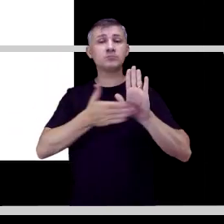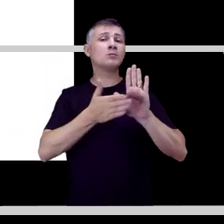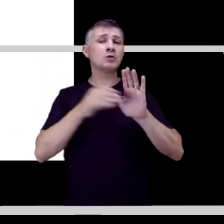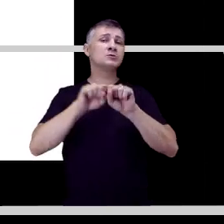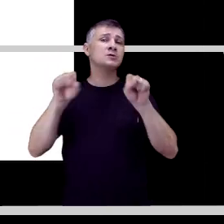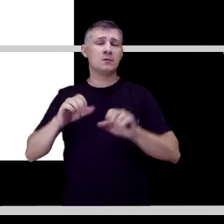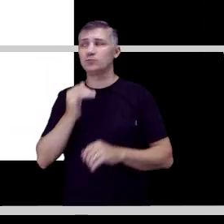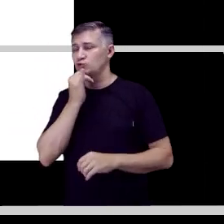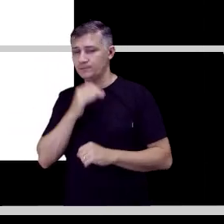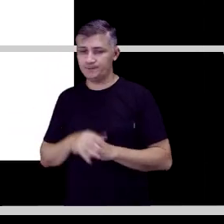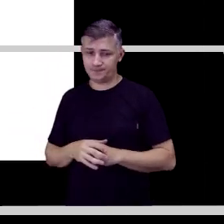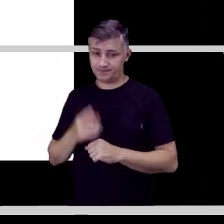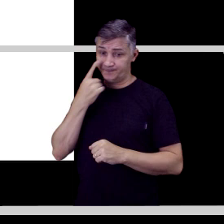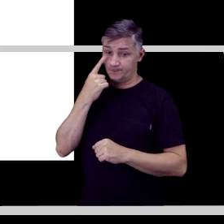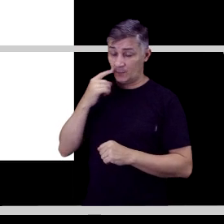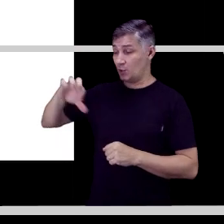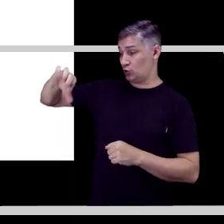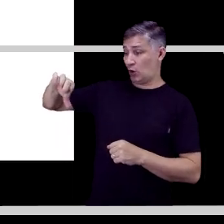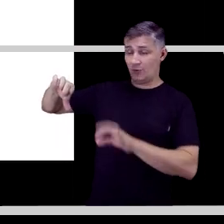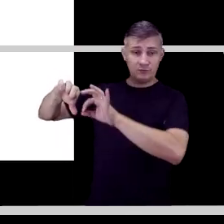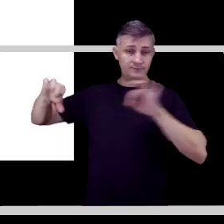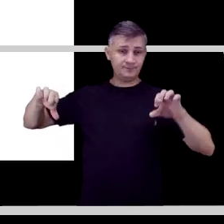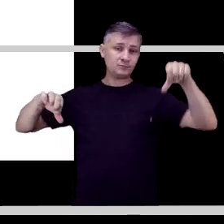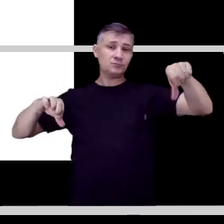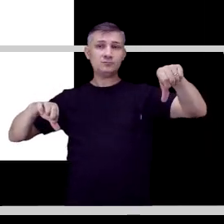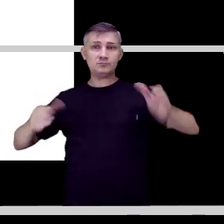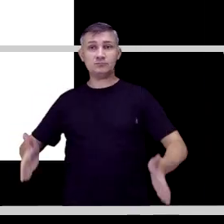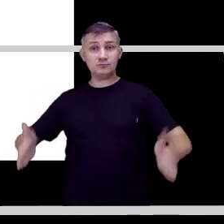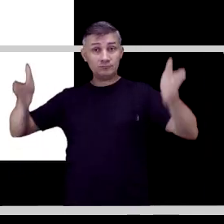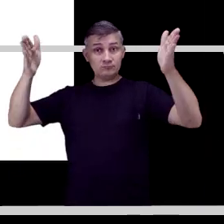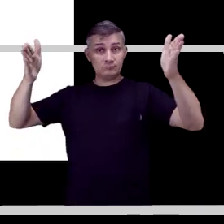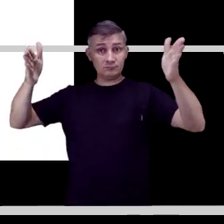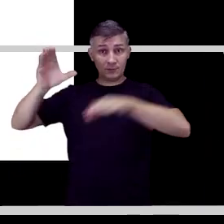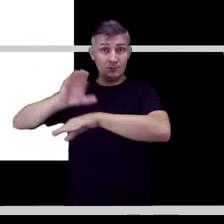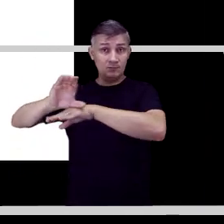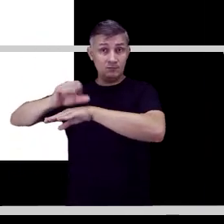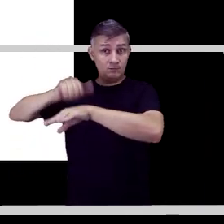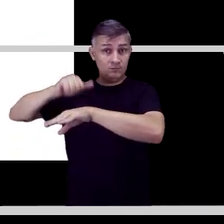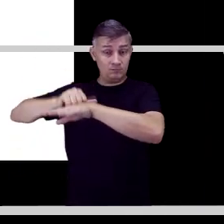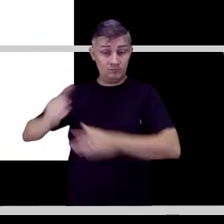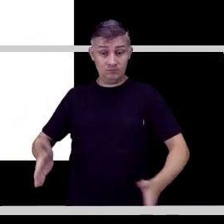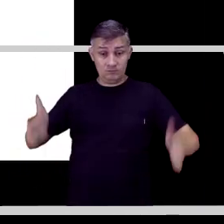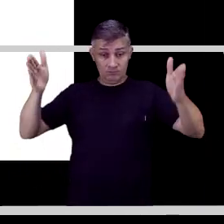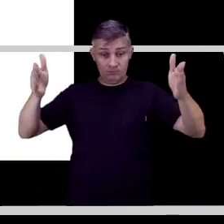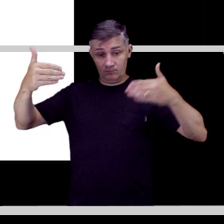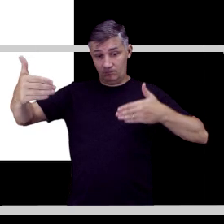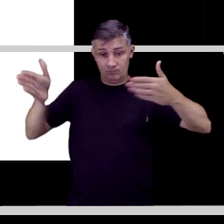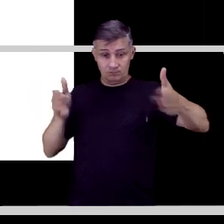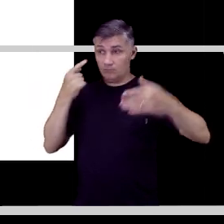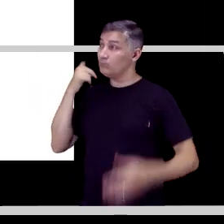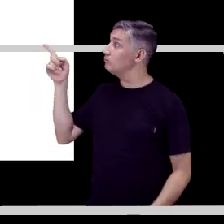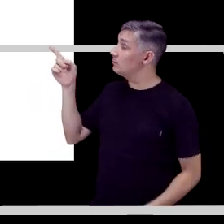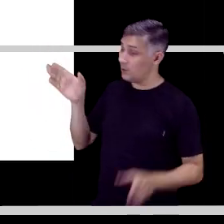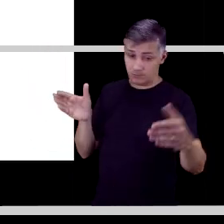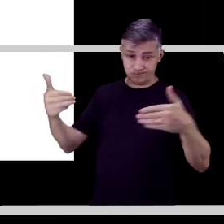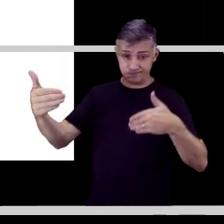eventuais mudanças de rumo durante a sua construção. Então, que a gente propõe um sistema que parte de um grid modular de 9 por